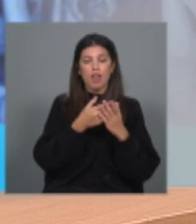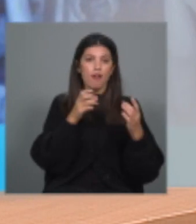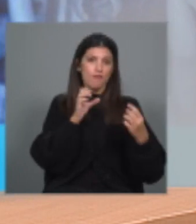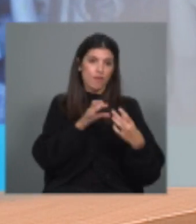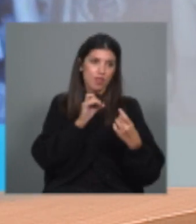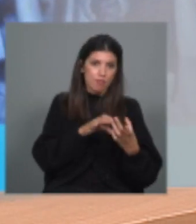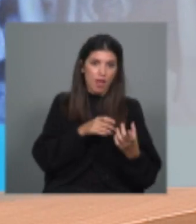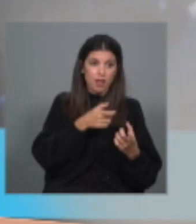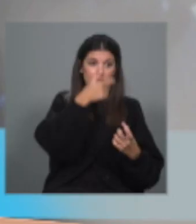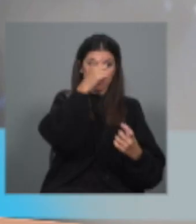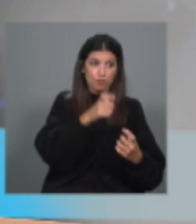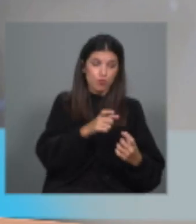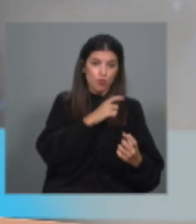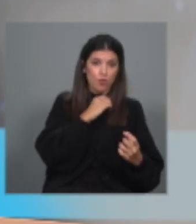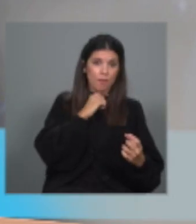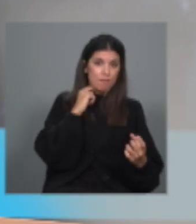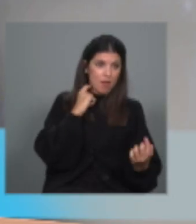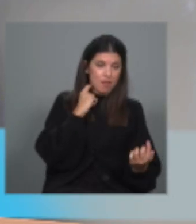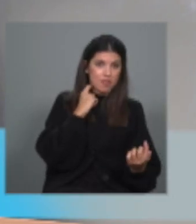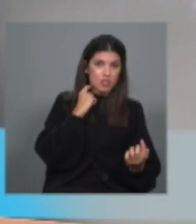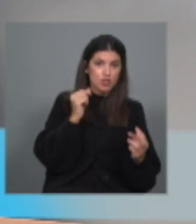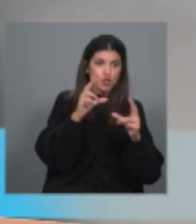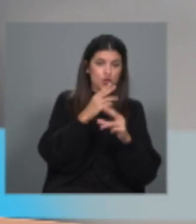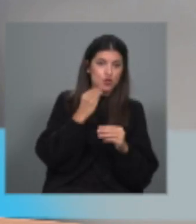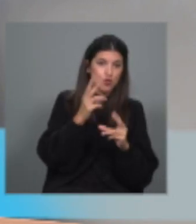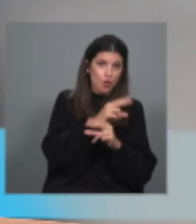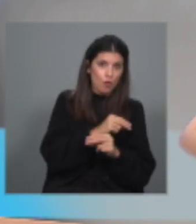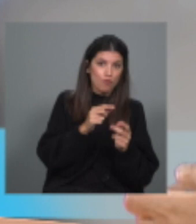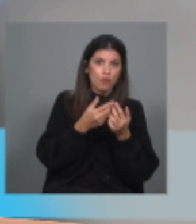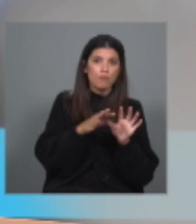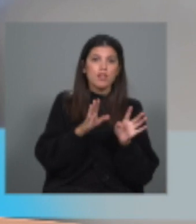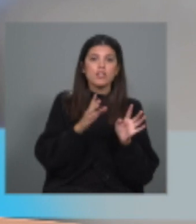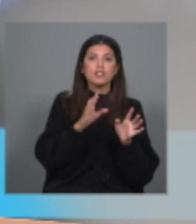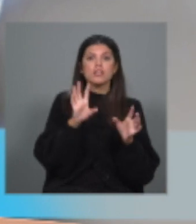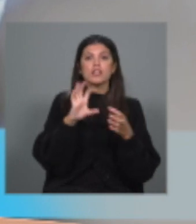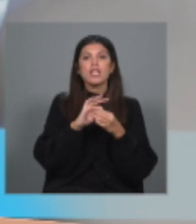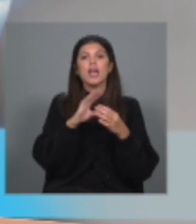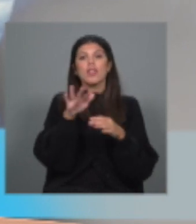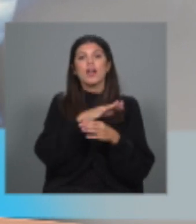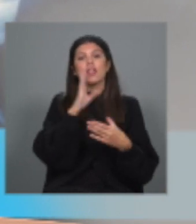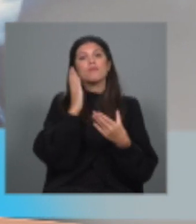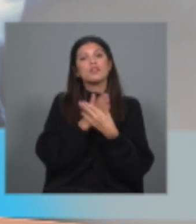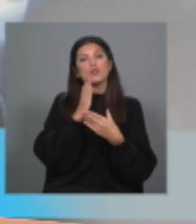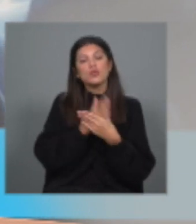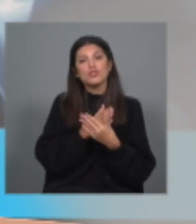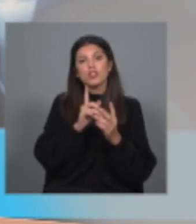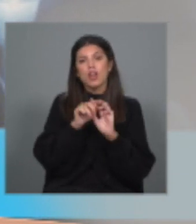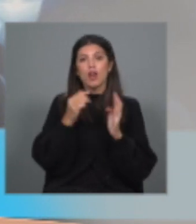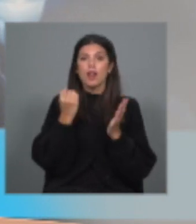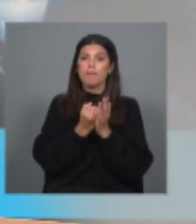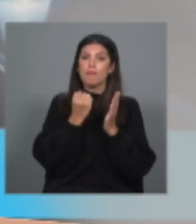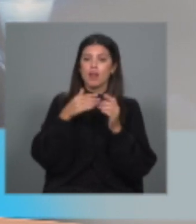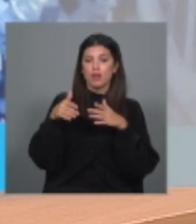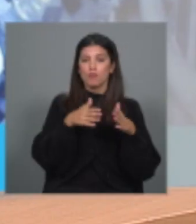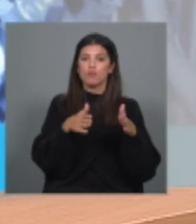que a componente formativa na área, por exemplo, da psicologia, da sociologia, ela marca também esse percurso formativo?